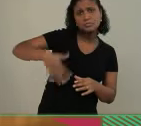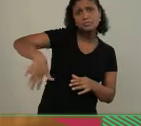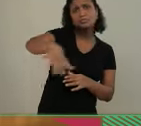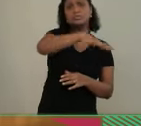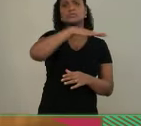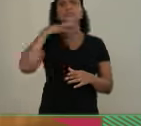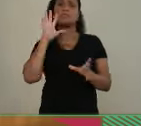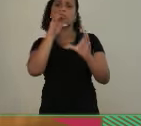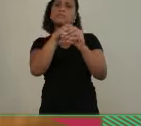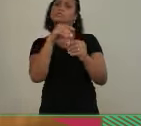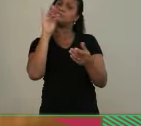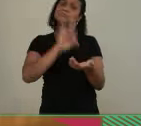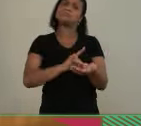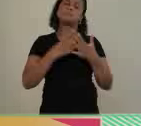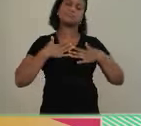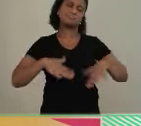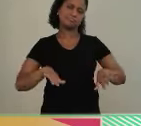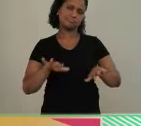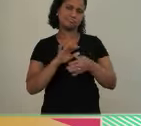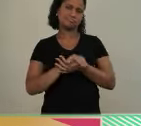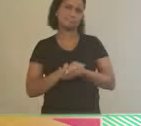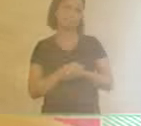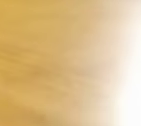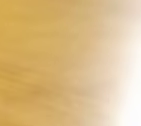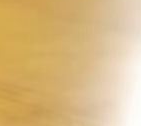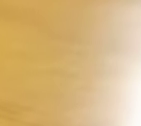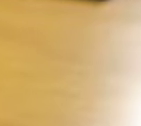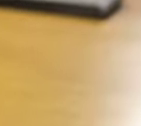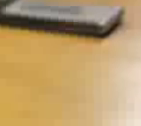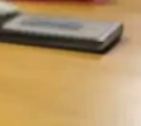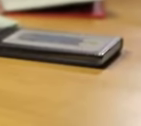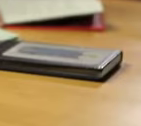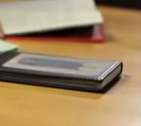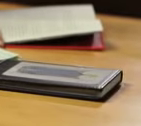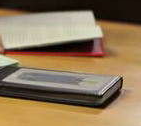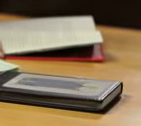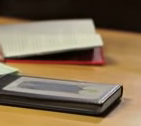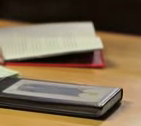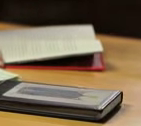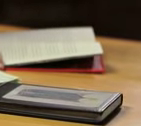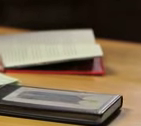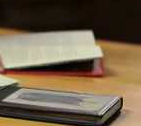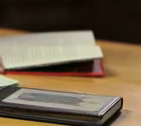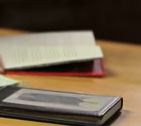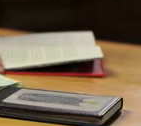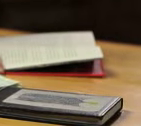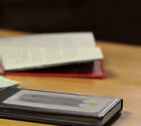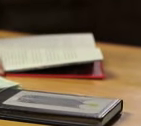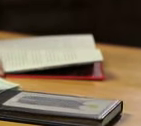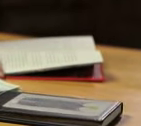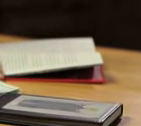estado interno de sinceridade e de tranquilidade. Regina faz anotações em um bloquinho sobre a mesa.